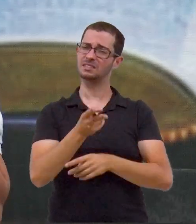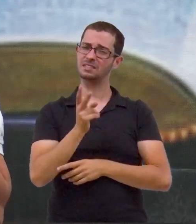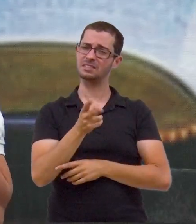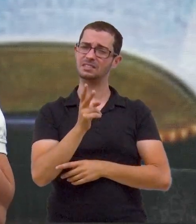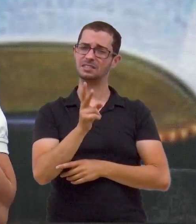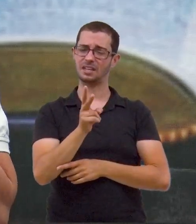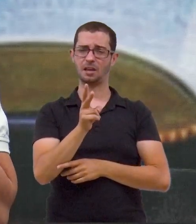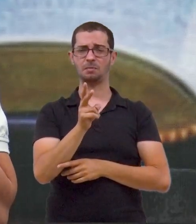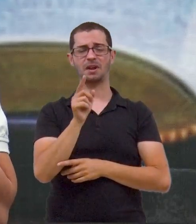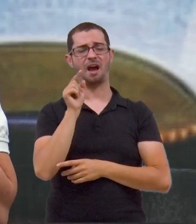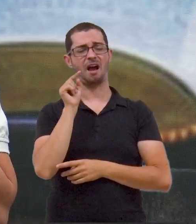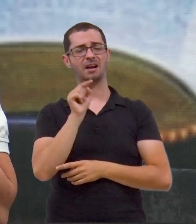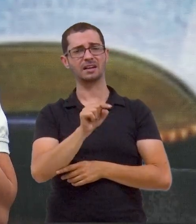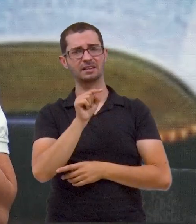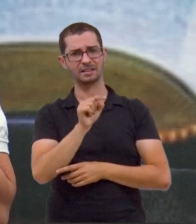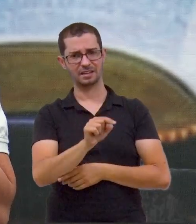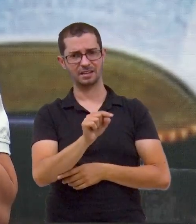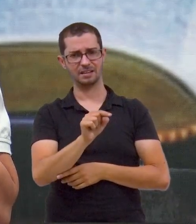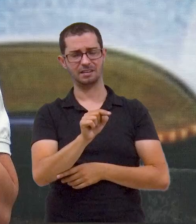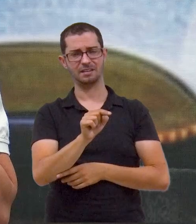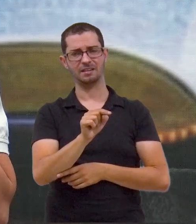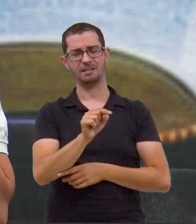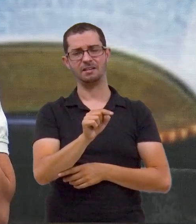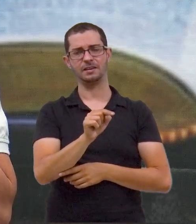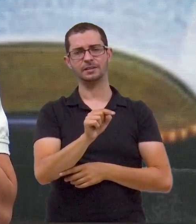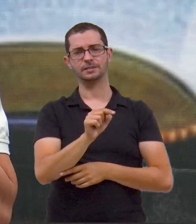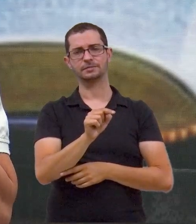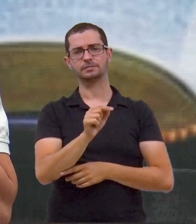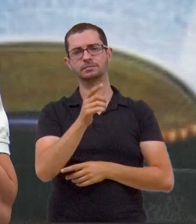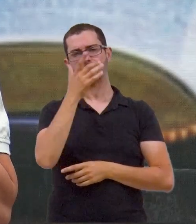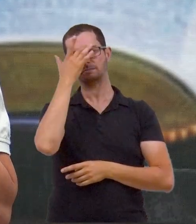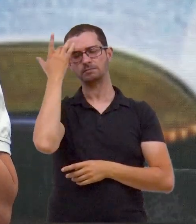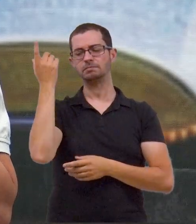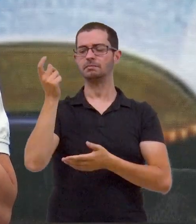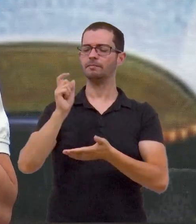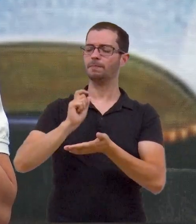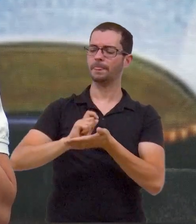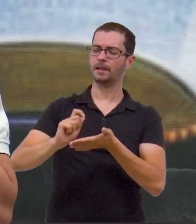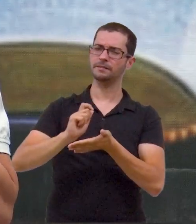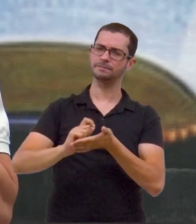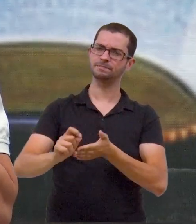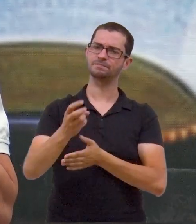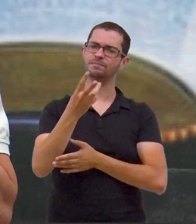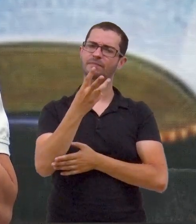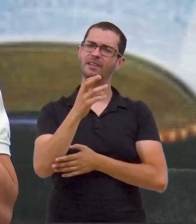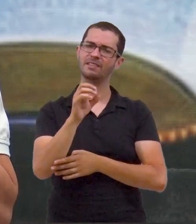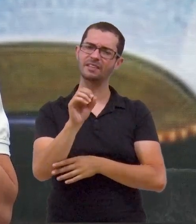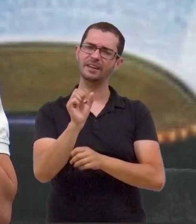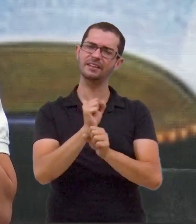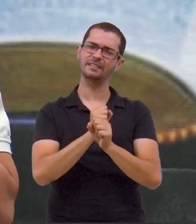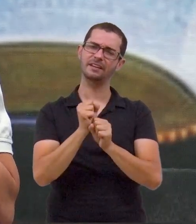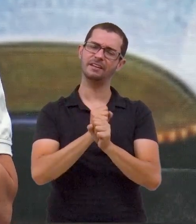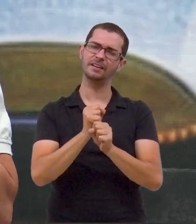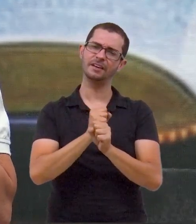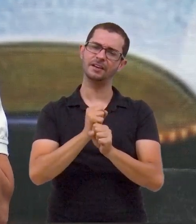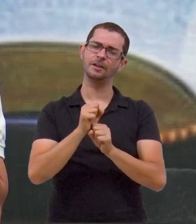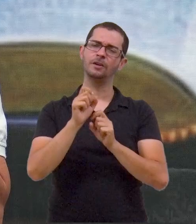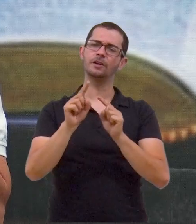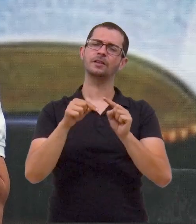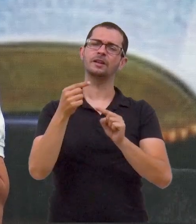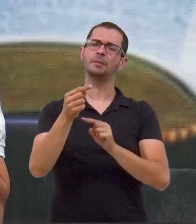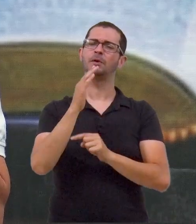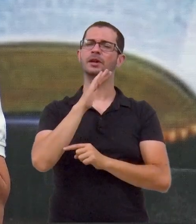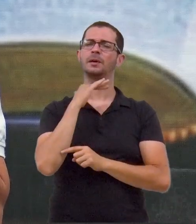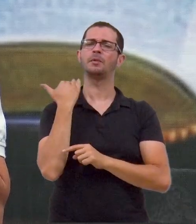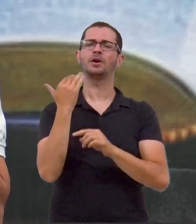O escritor está escrevendo aí uns 30 anos ou mais depois da morte de